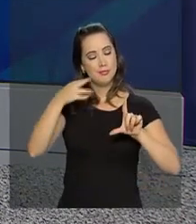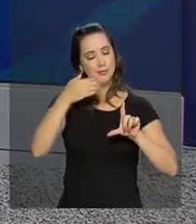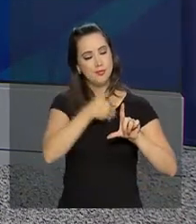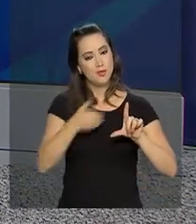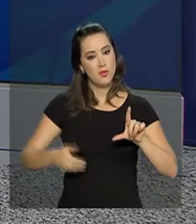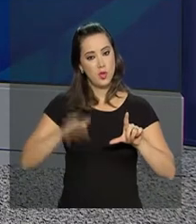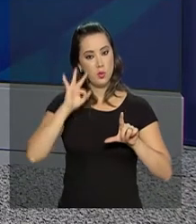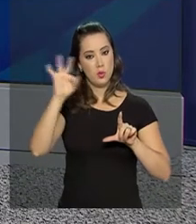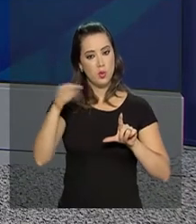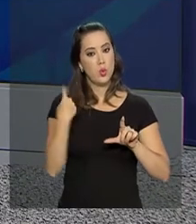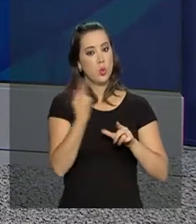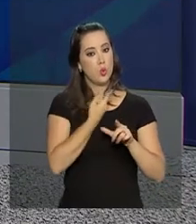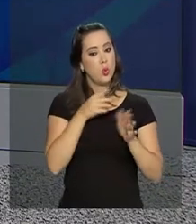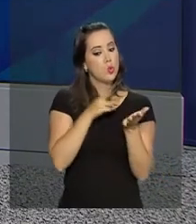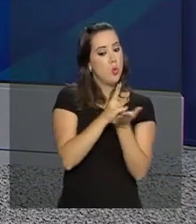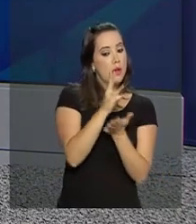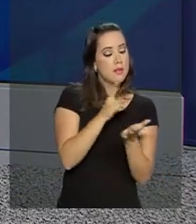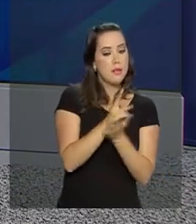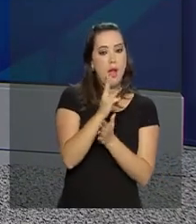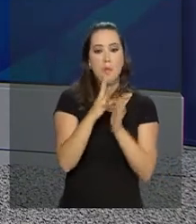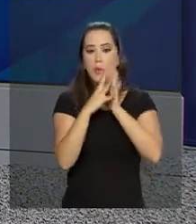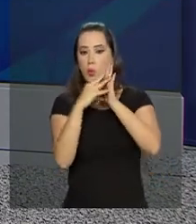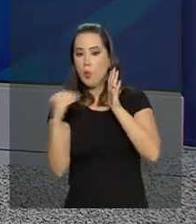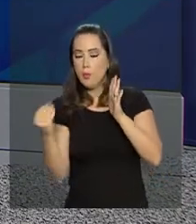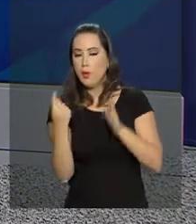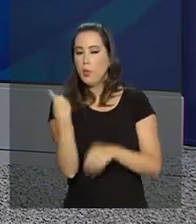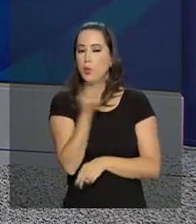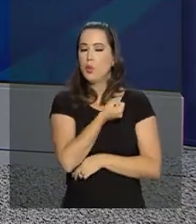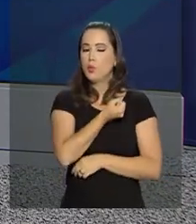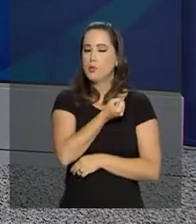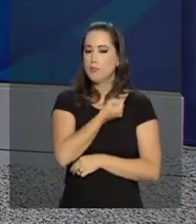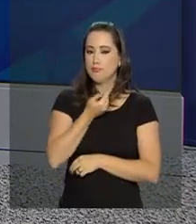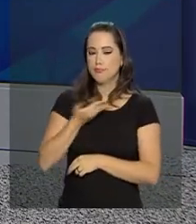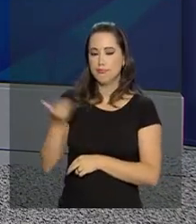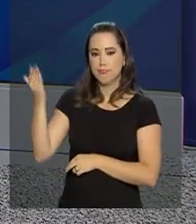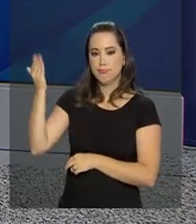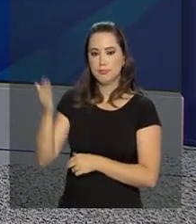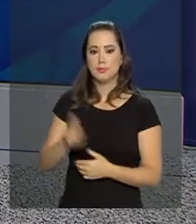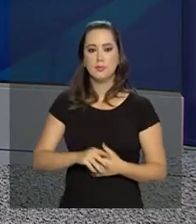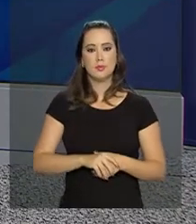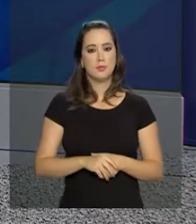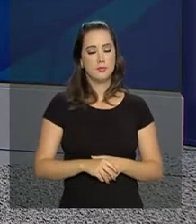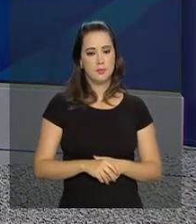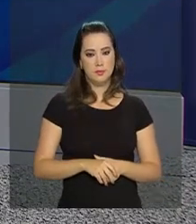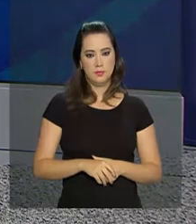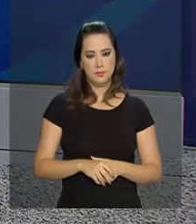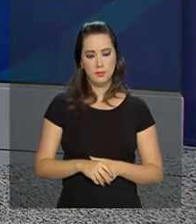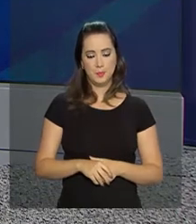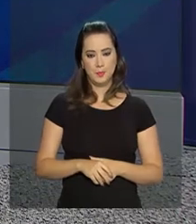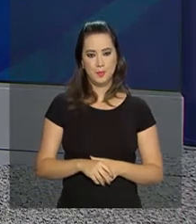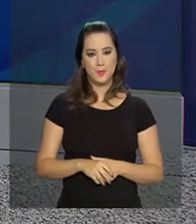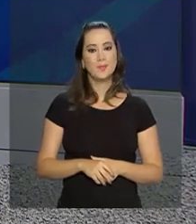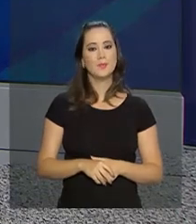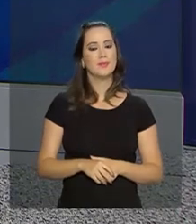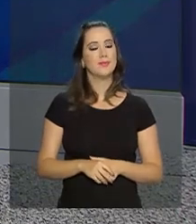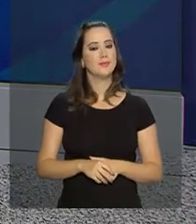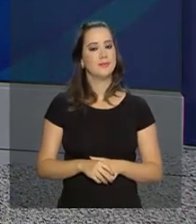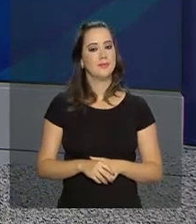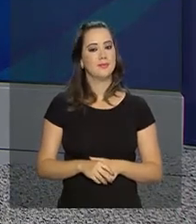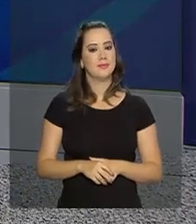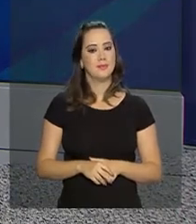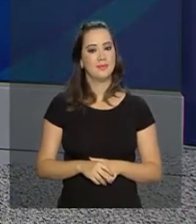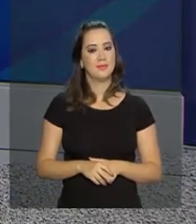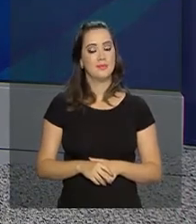federal para o nosso WhatsApp. Então, anote aí, é 619-9867-8787.